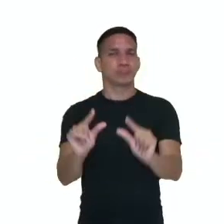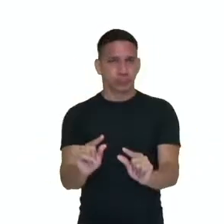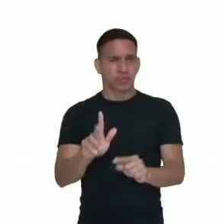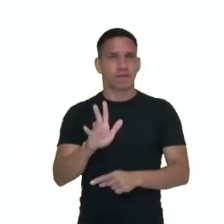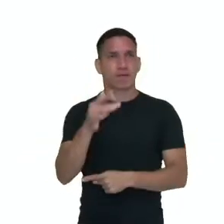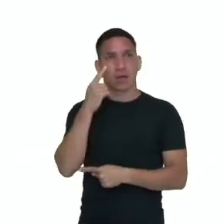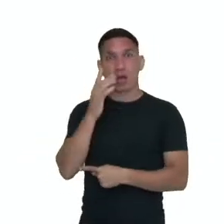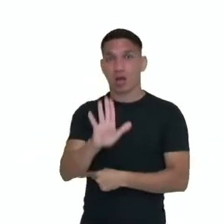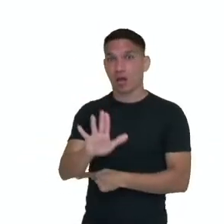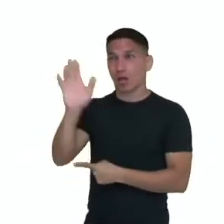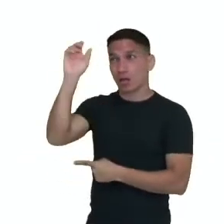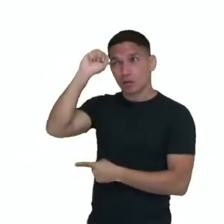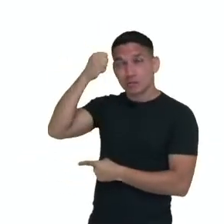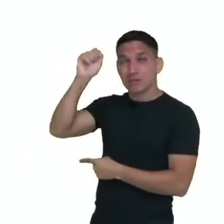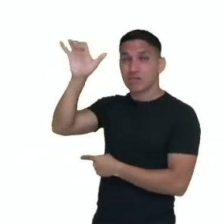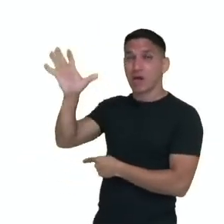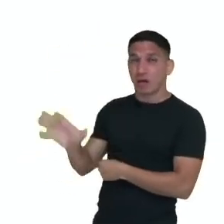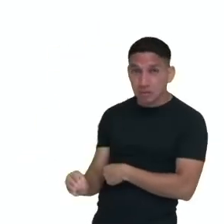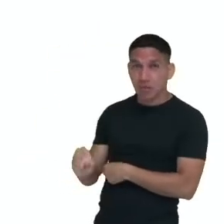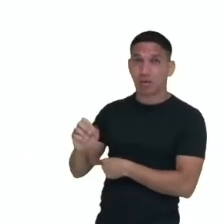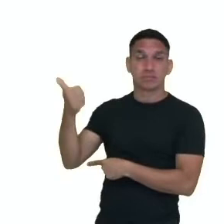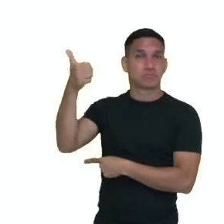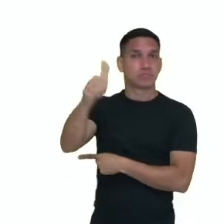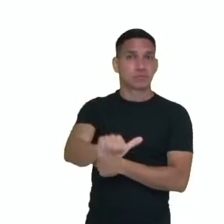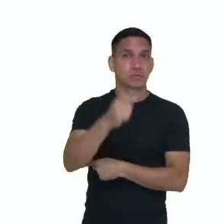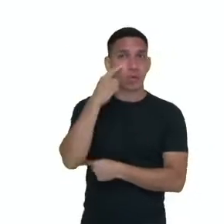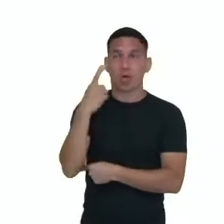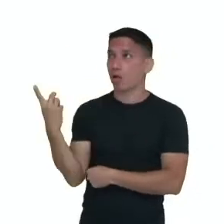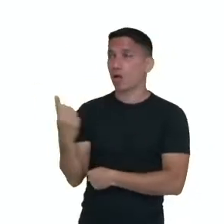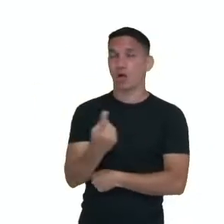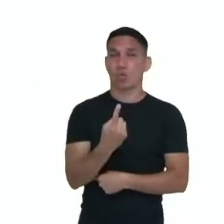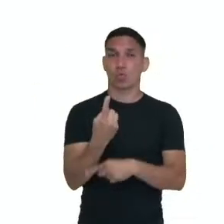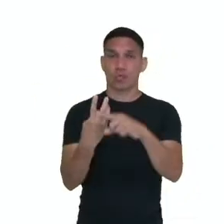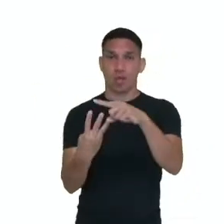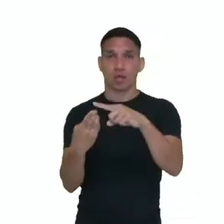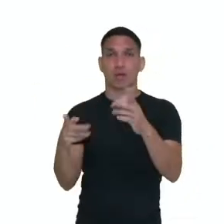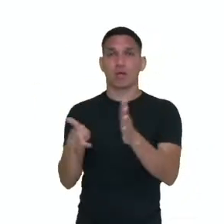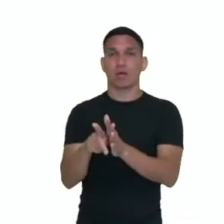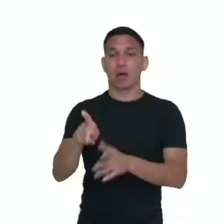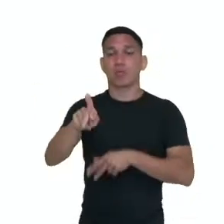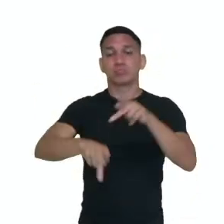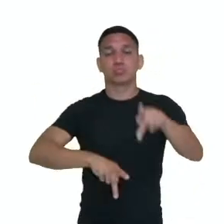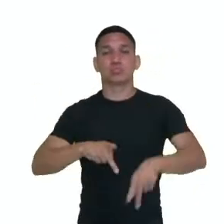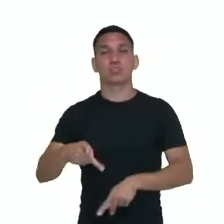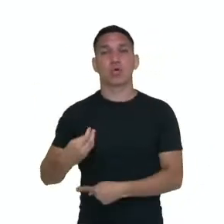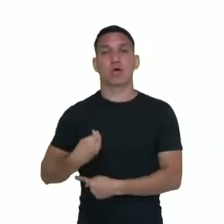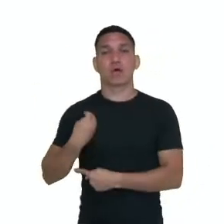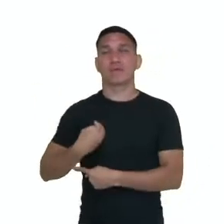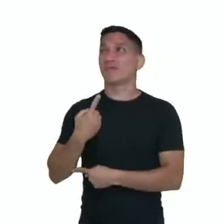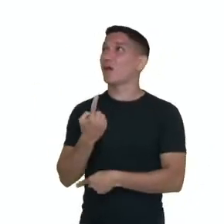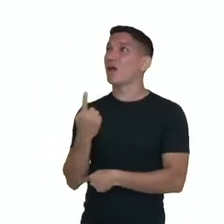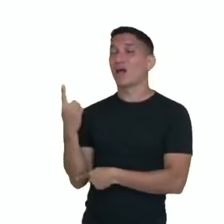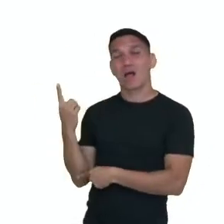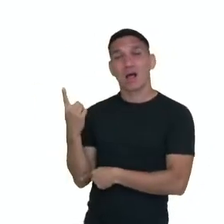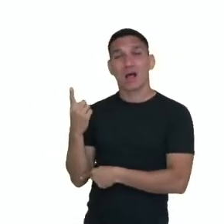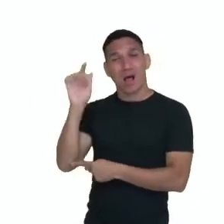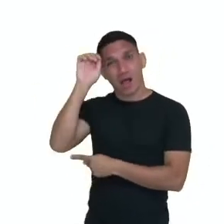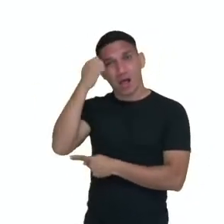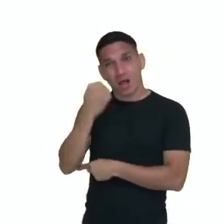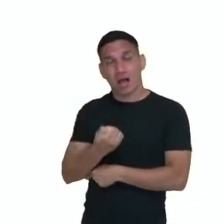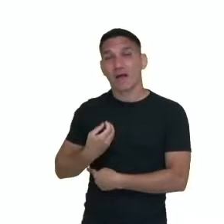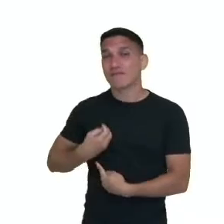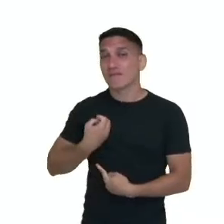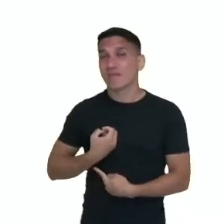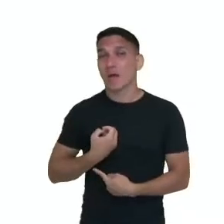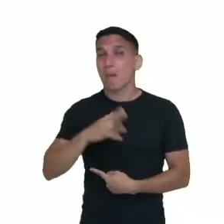na África o desafio é muito maior ainda. Então, olha só, cerca de 1/3 dos habitantes na África vivem então com menos de $1 por dia. Você sabe